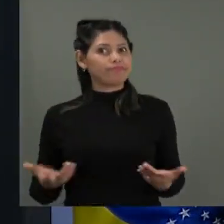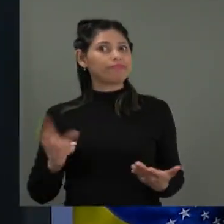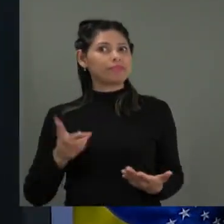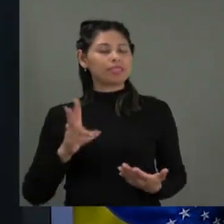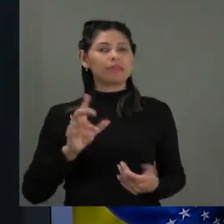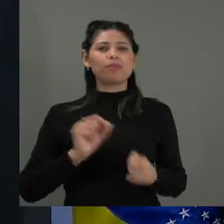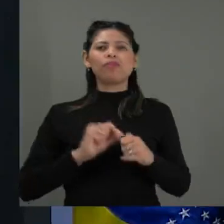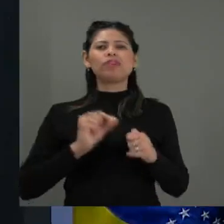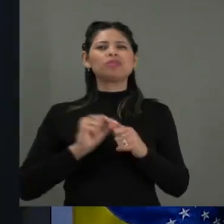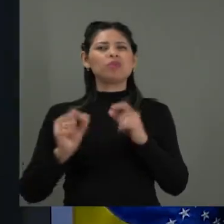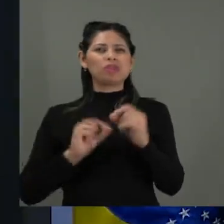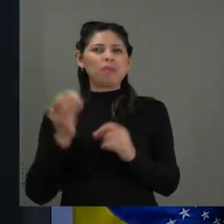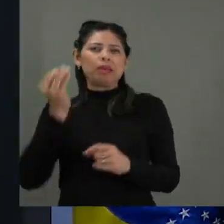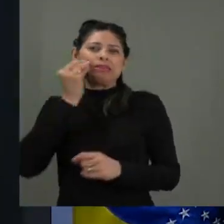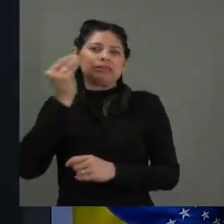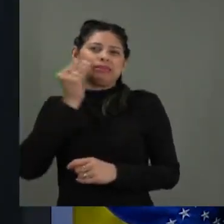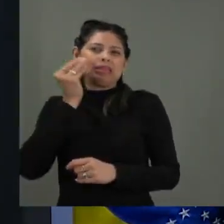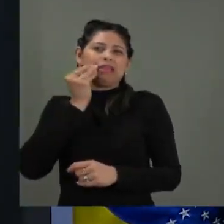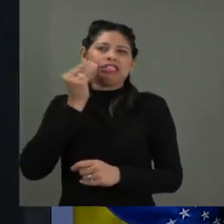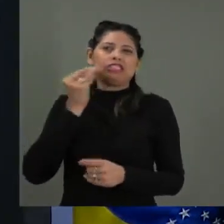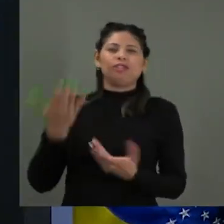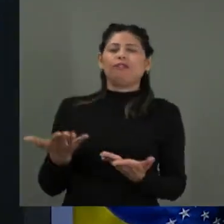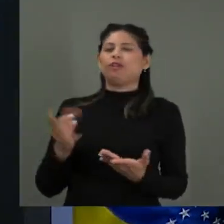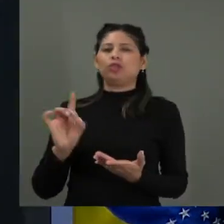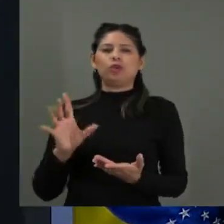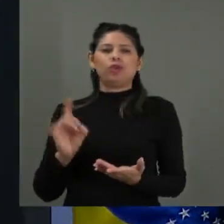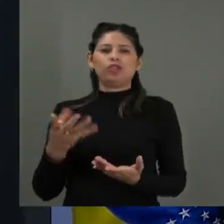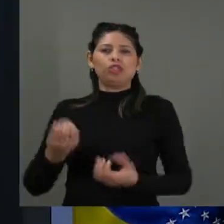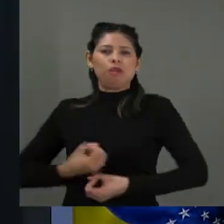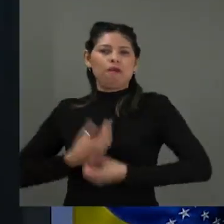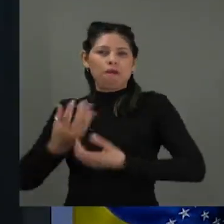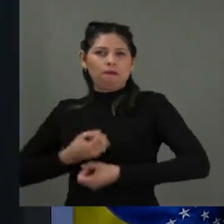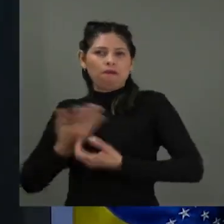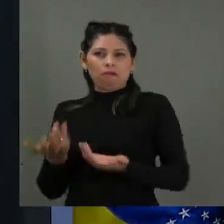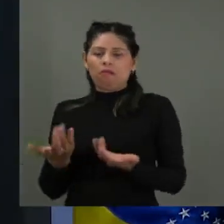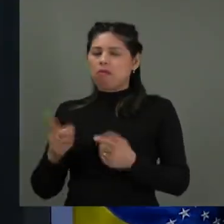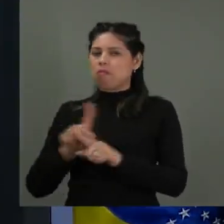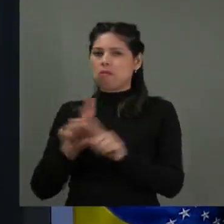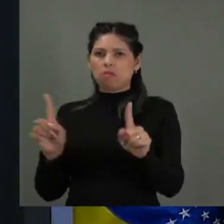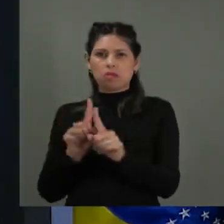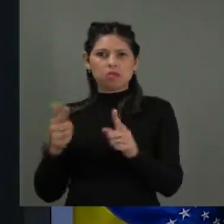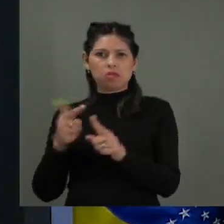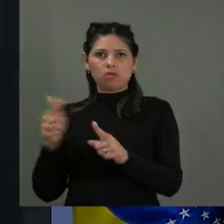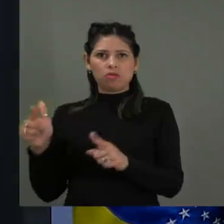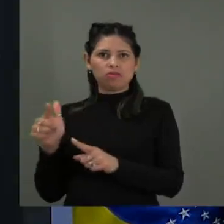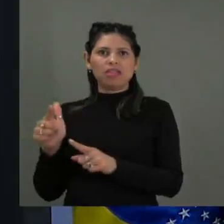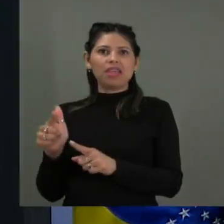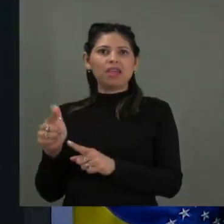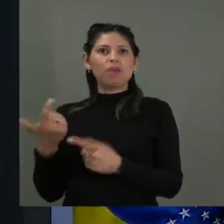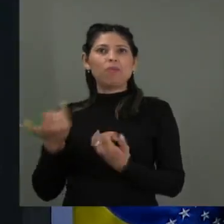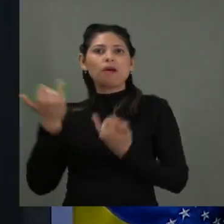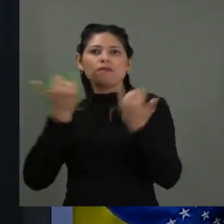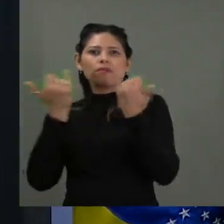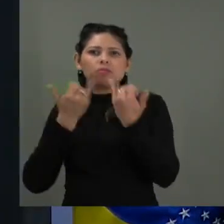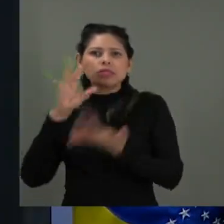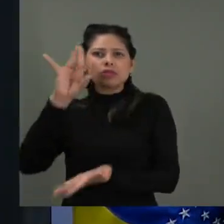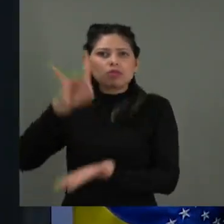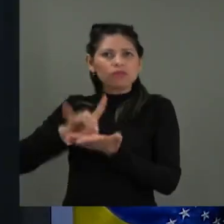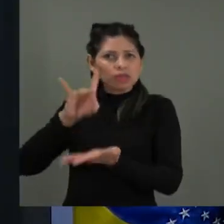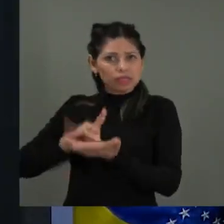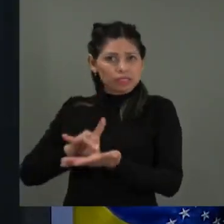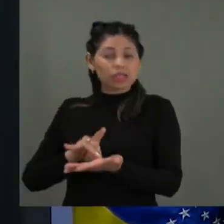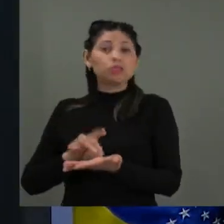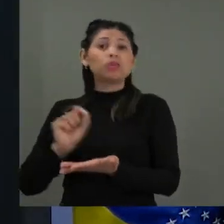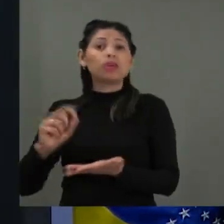arrumação com malabarismo para essa leniência com o